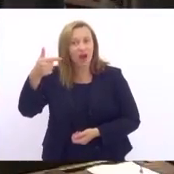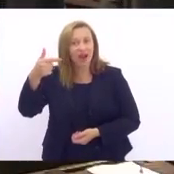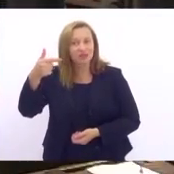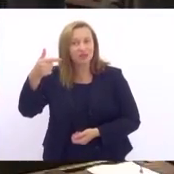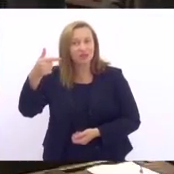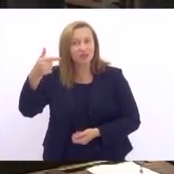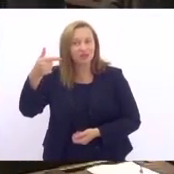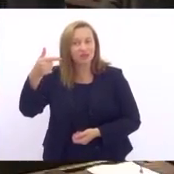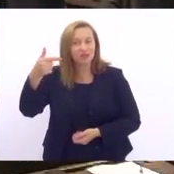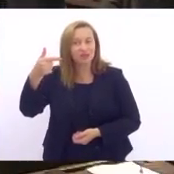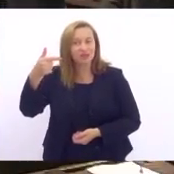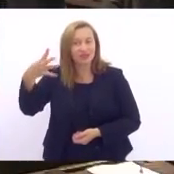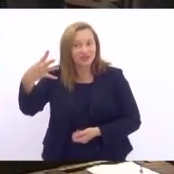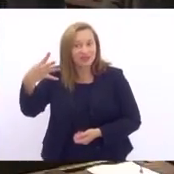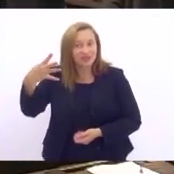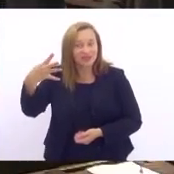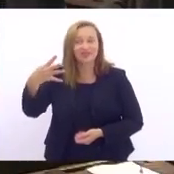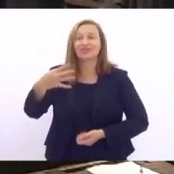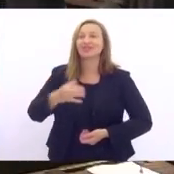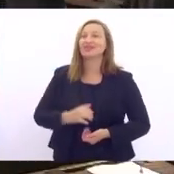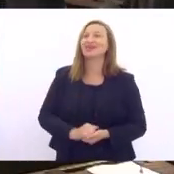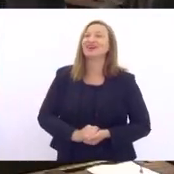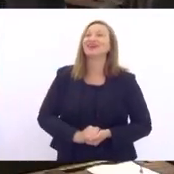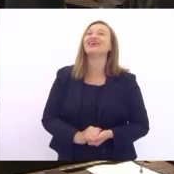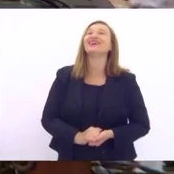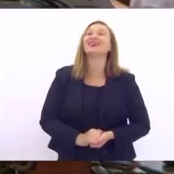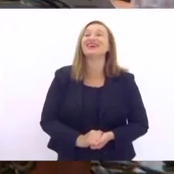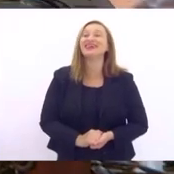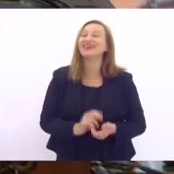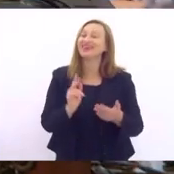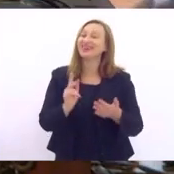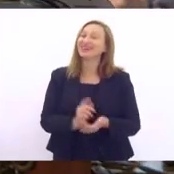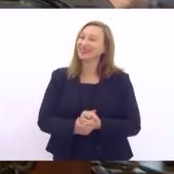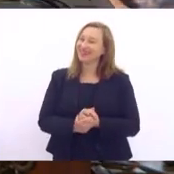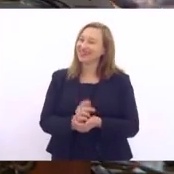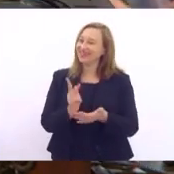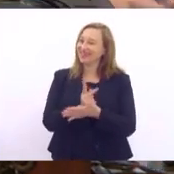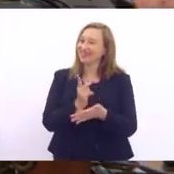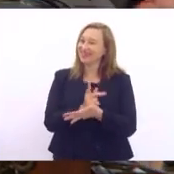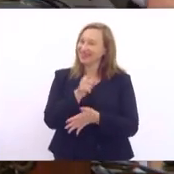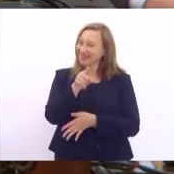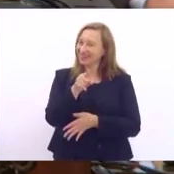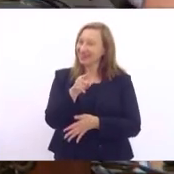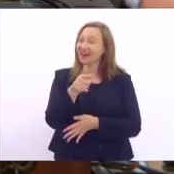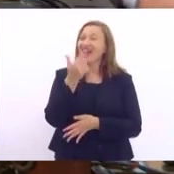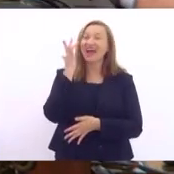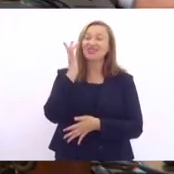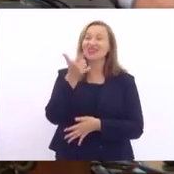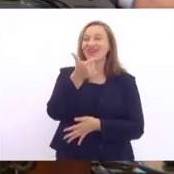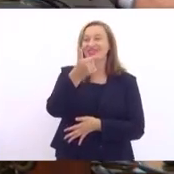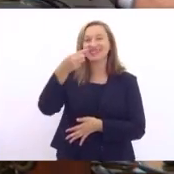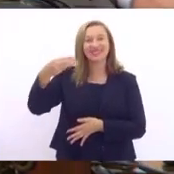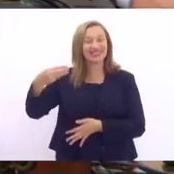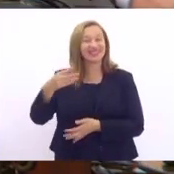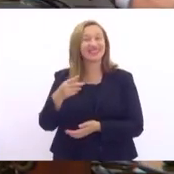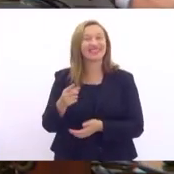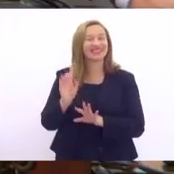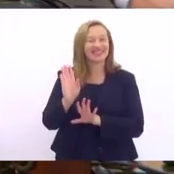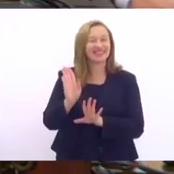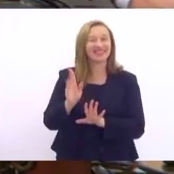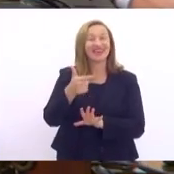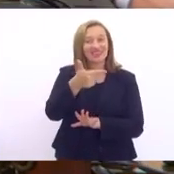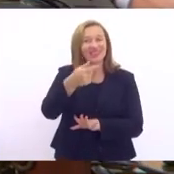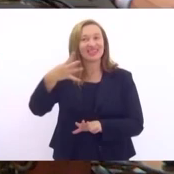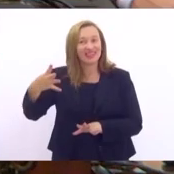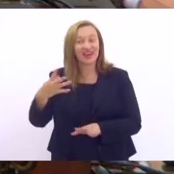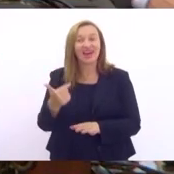24. Me induziram a erro aqui, tá, gente? De 24 às 15 horas, na forma do